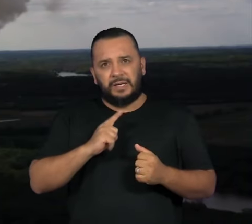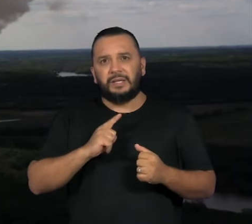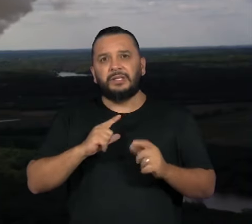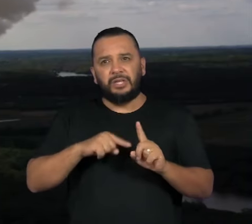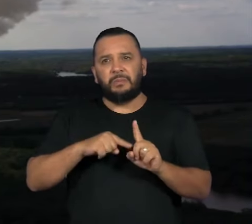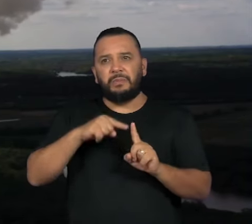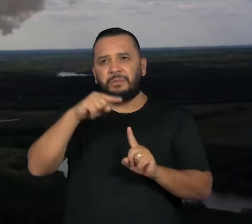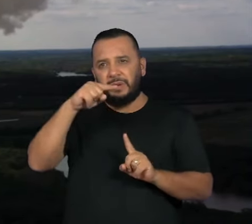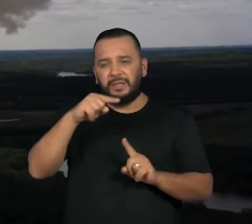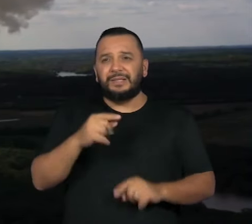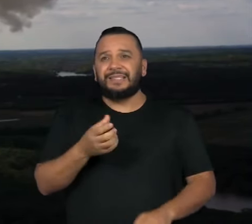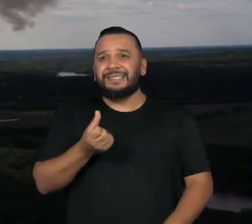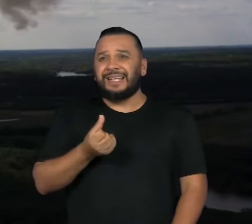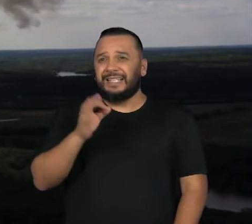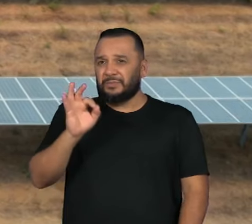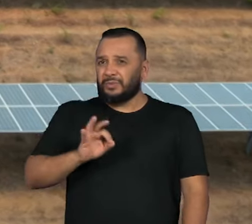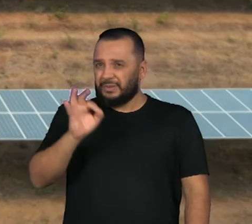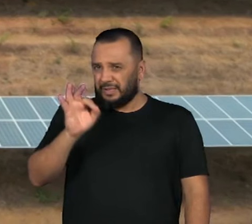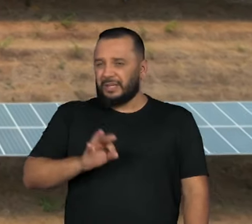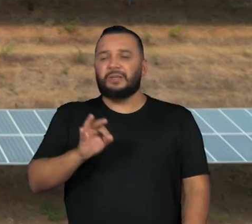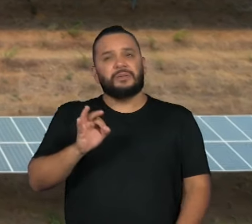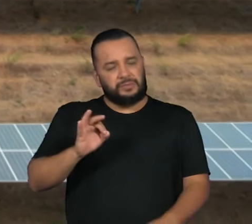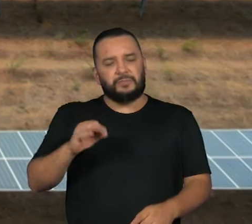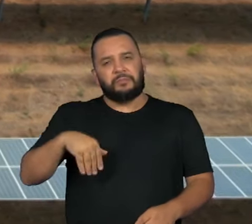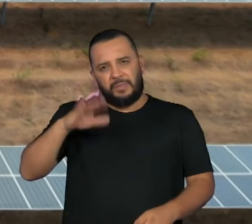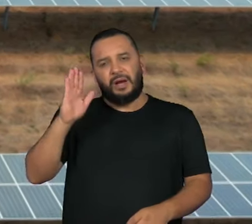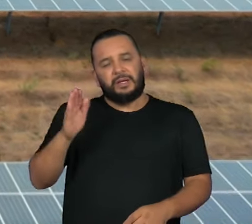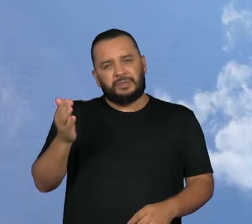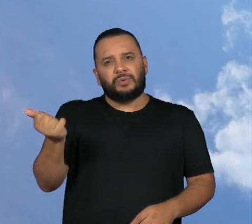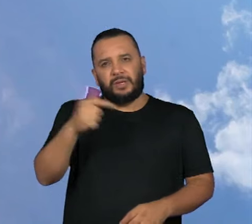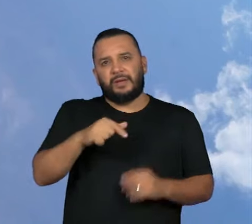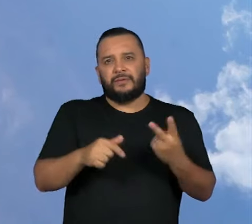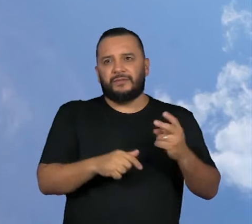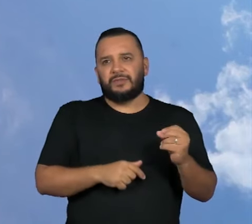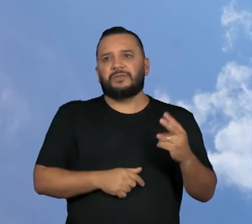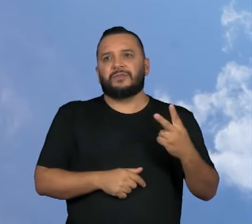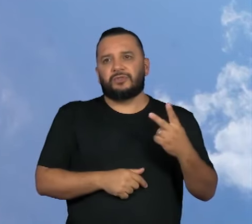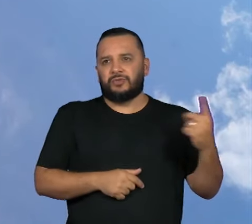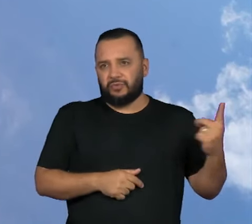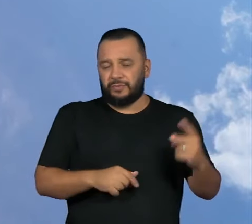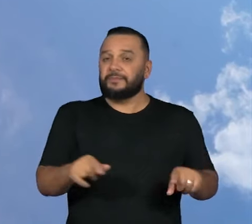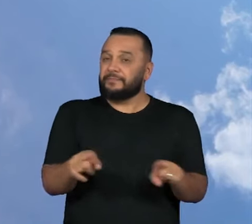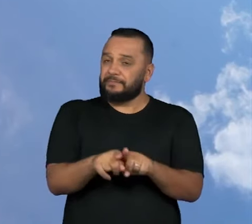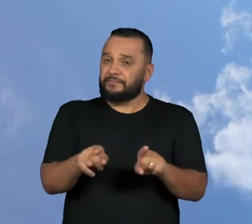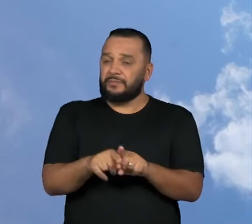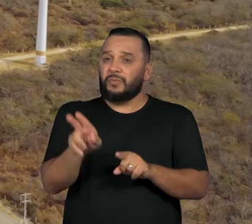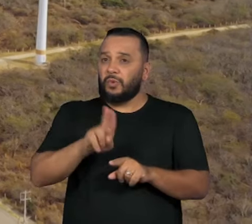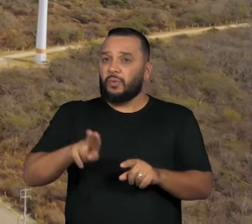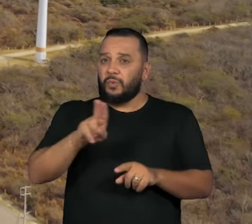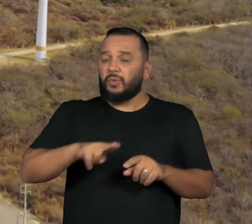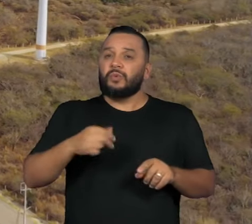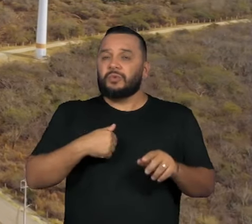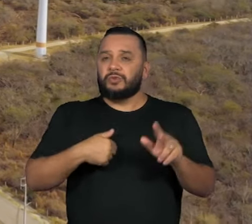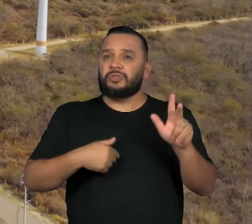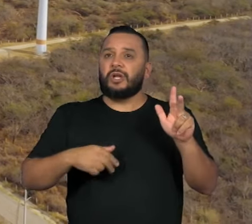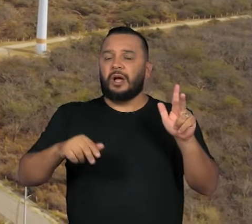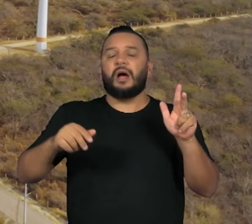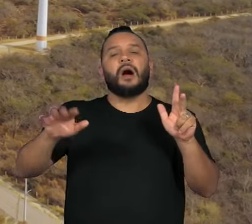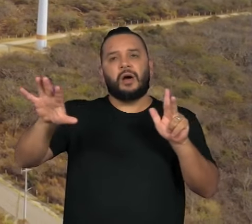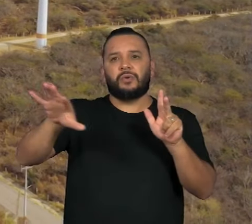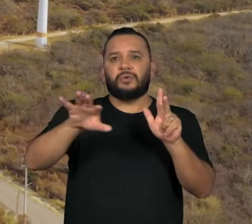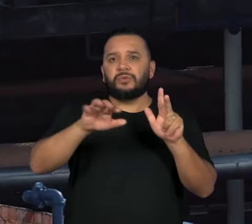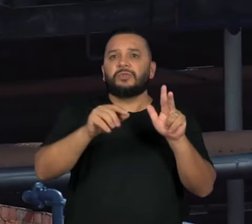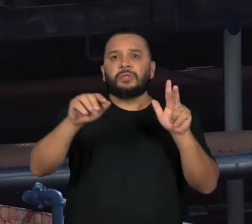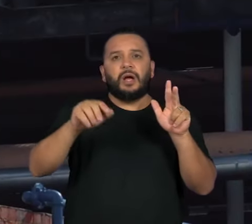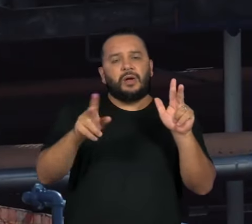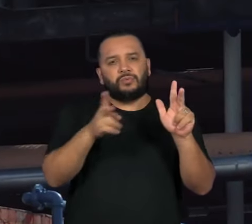6% registrados em 2021. O uso de energias limpas evitou o despejo de 500 milhão de toneladas de gás carbônico na